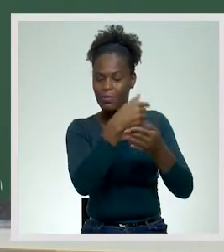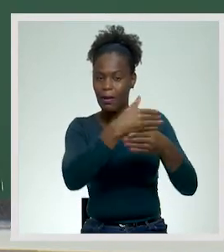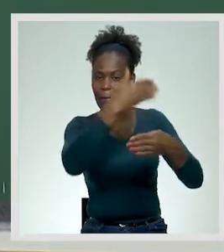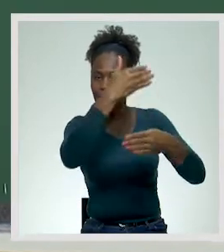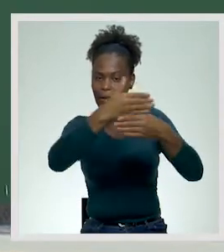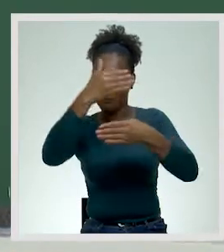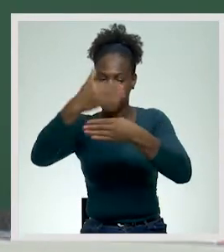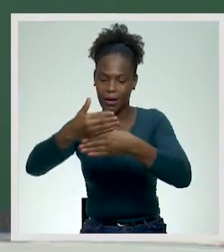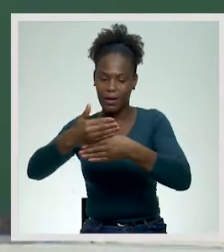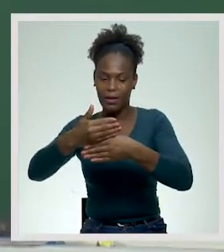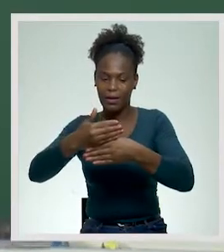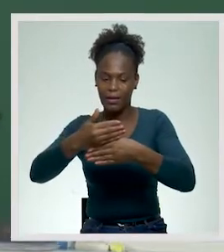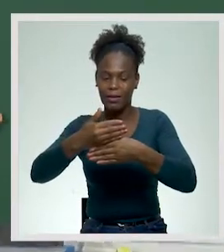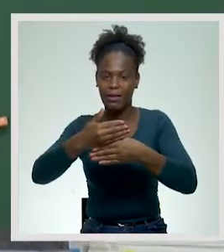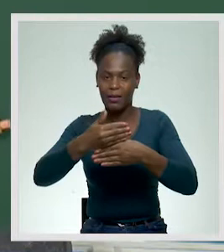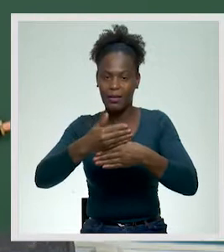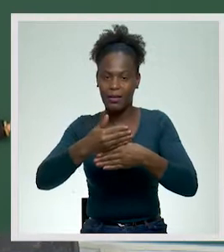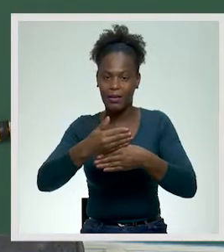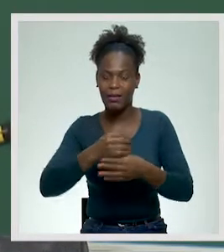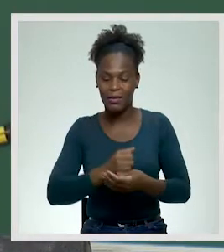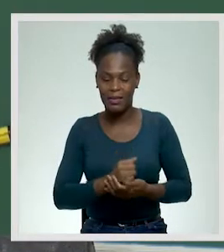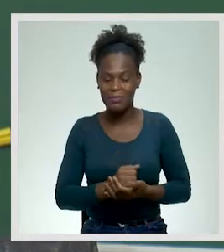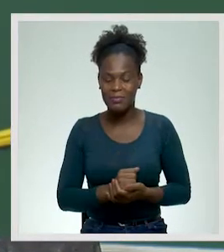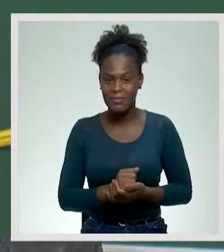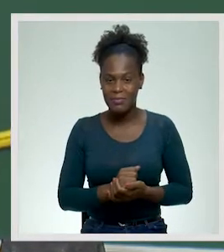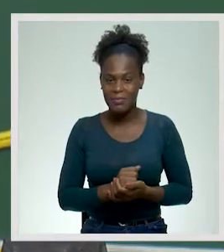no parede. Temos aqui parede.